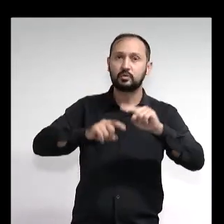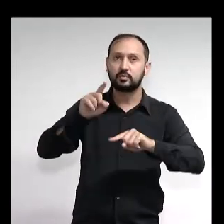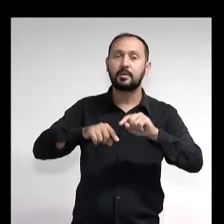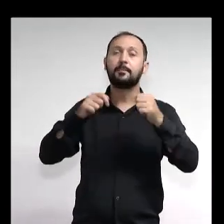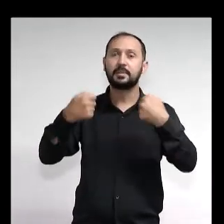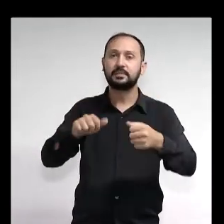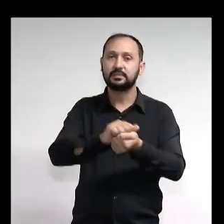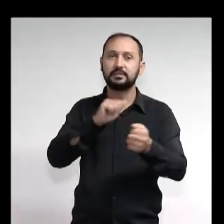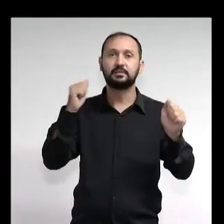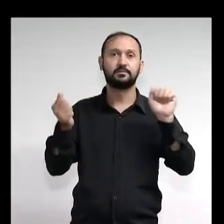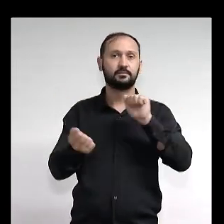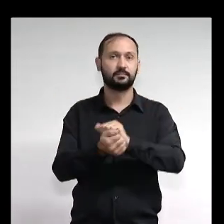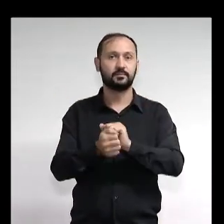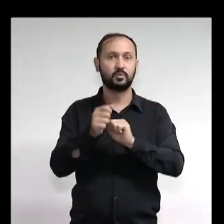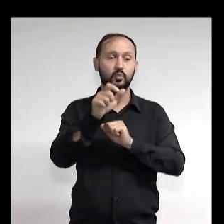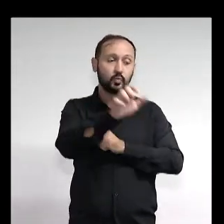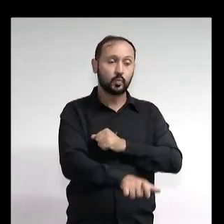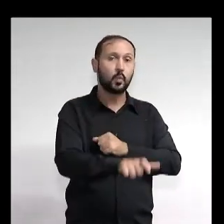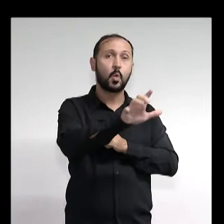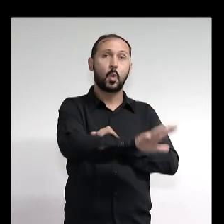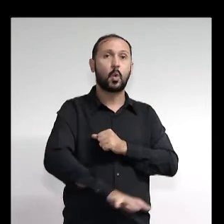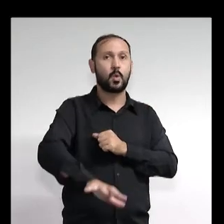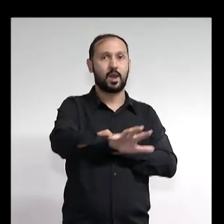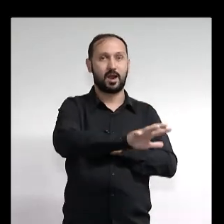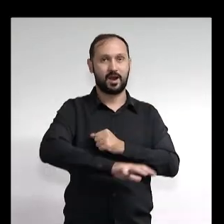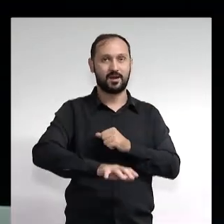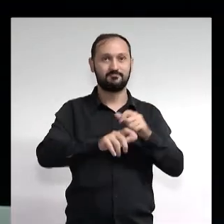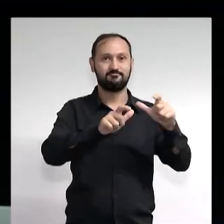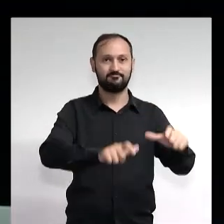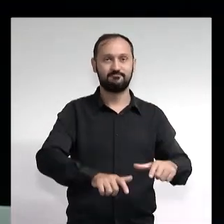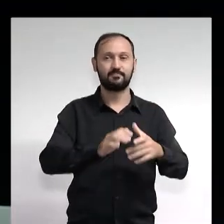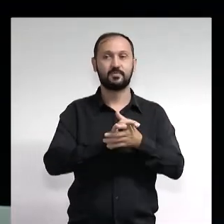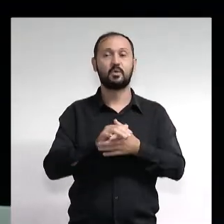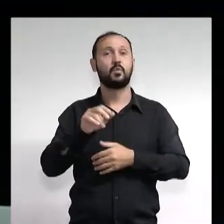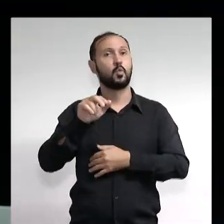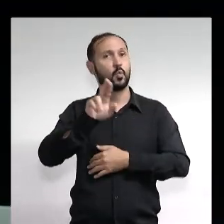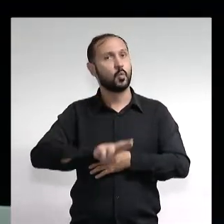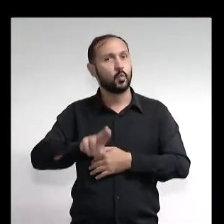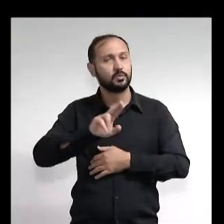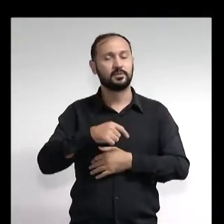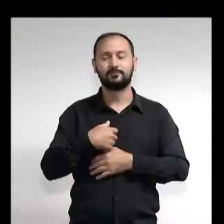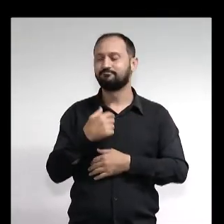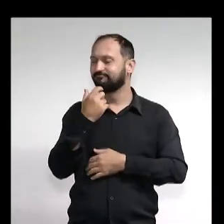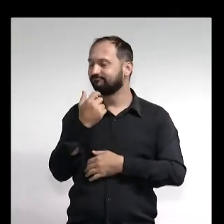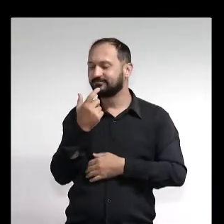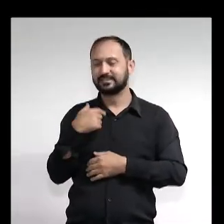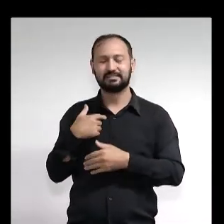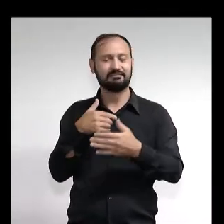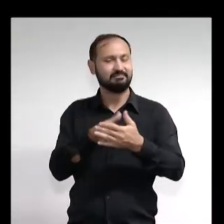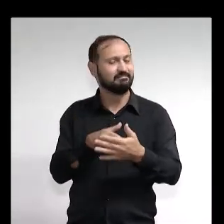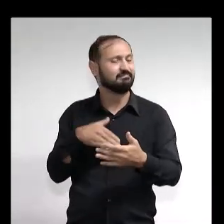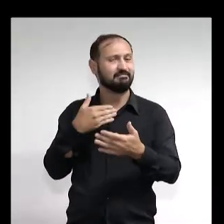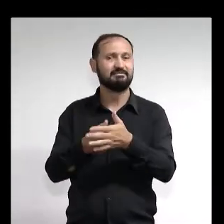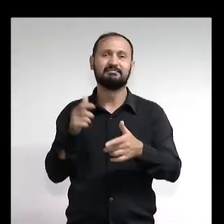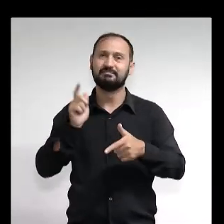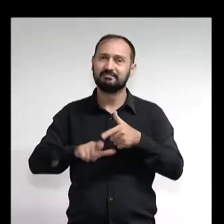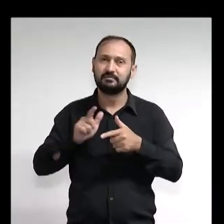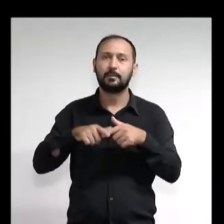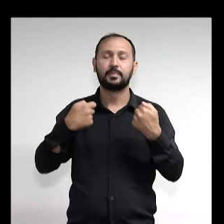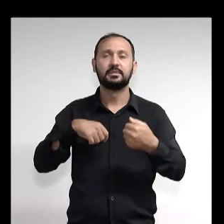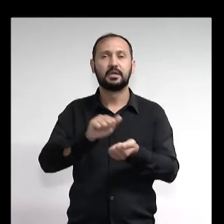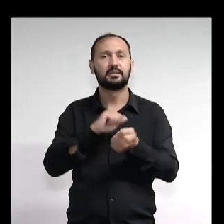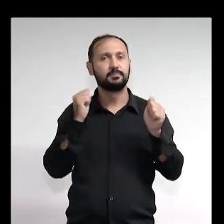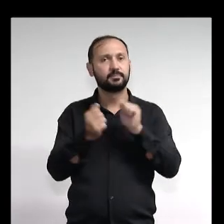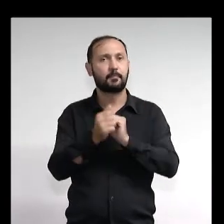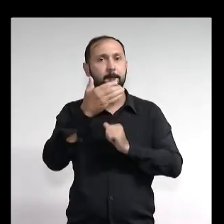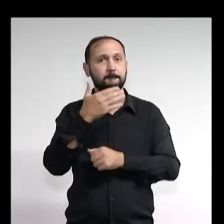dos seus instrumentos tem que ser adaptado à realidade do lugar. Então a gente vai, aplica, não funcionou, isso aqui não deu